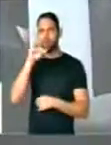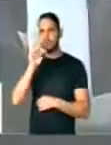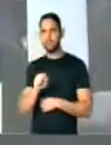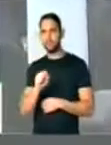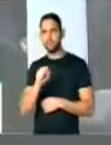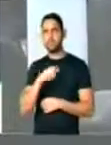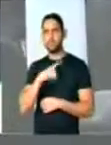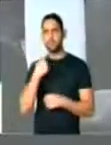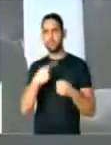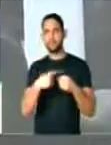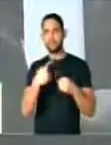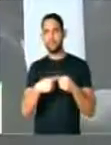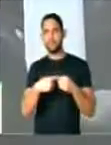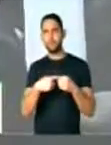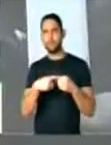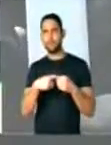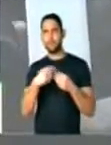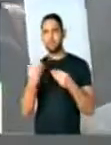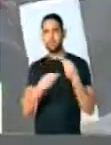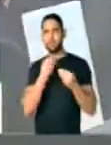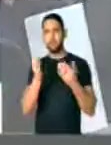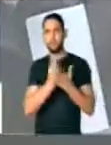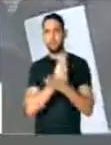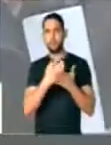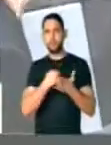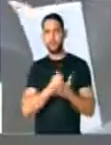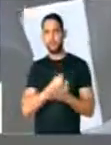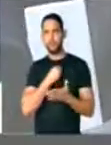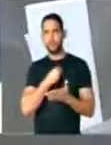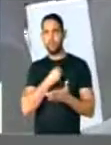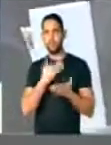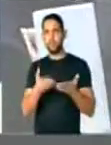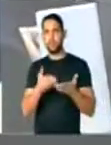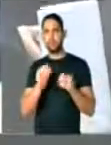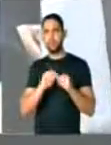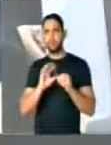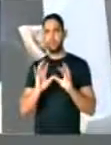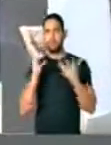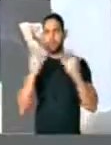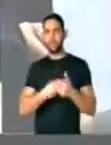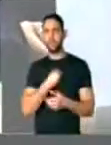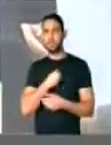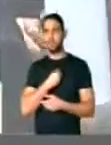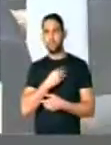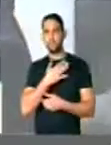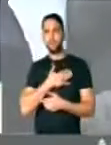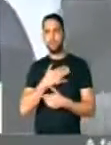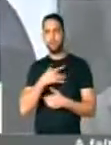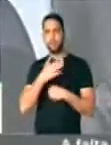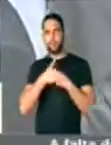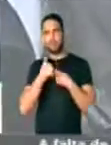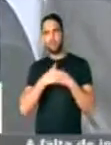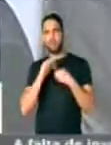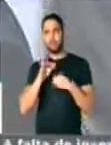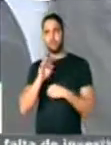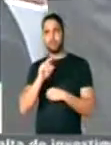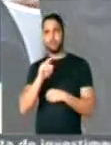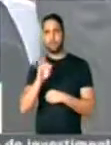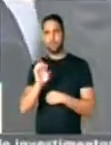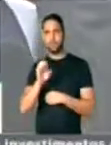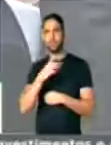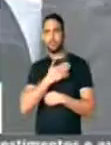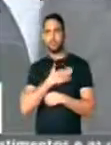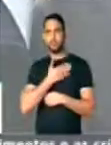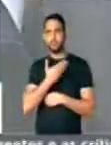vezes na cidade. De modo que quero daqui prestar a minha homenagem, a minha admiração a Toti, que é